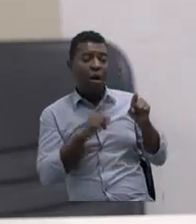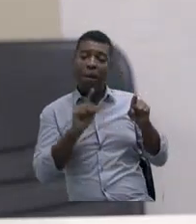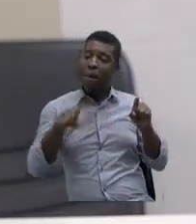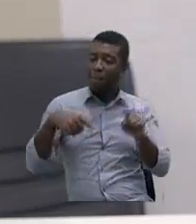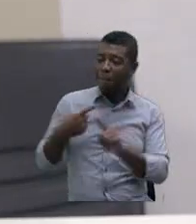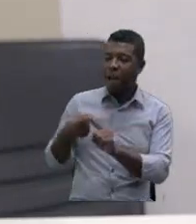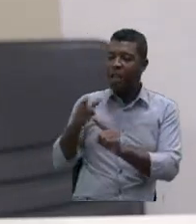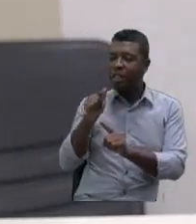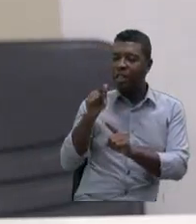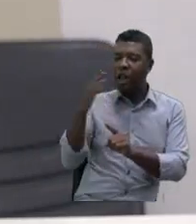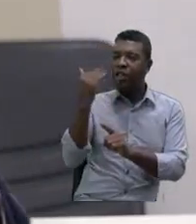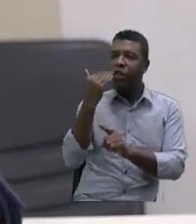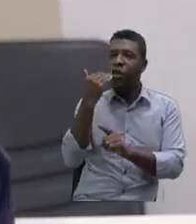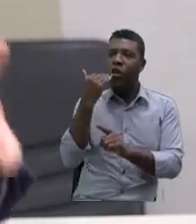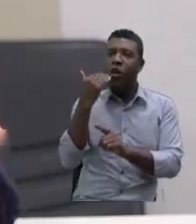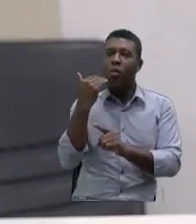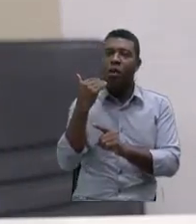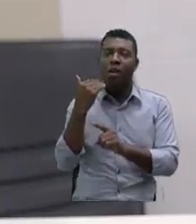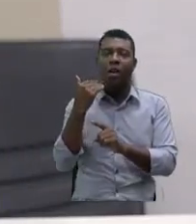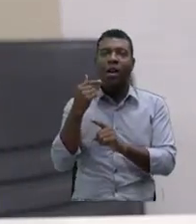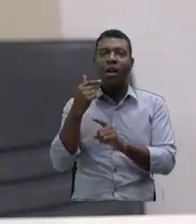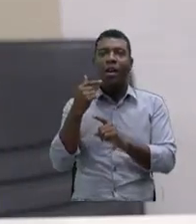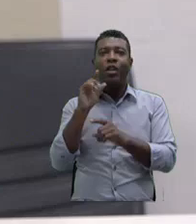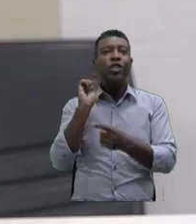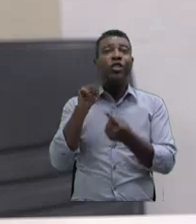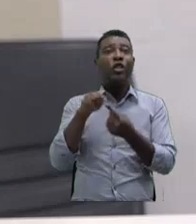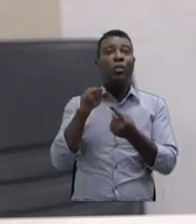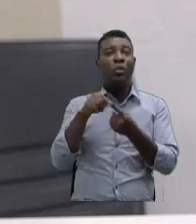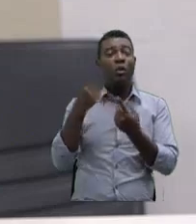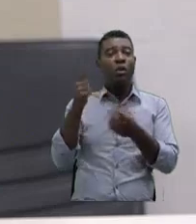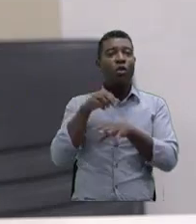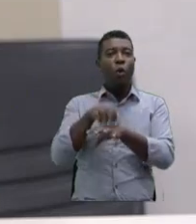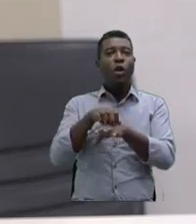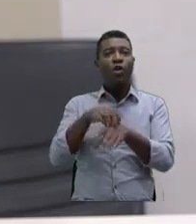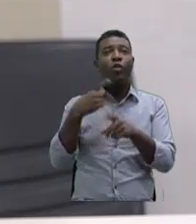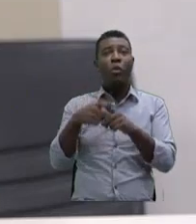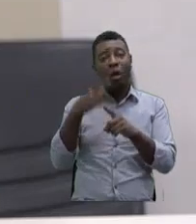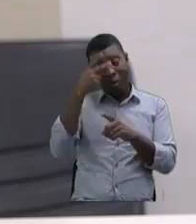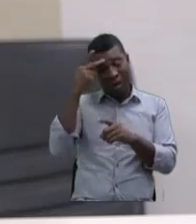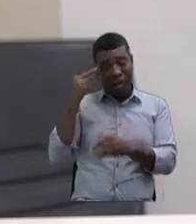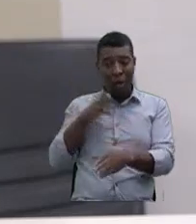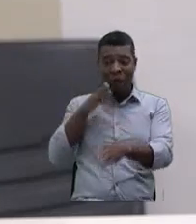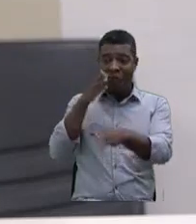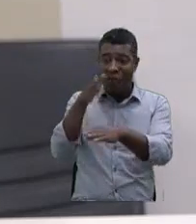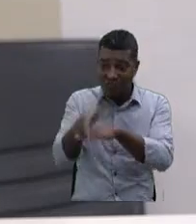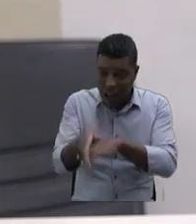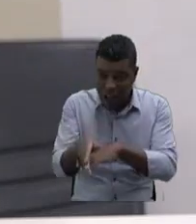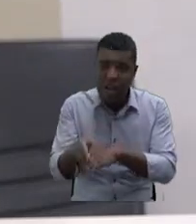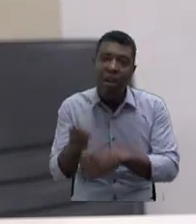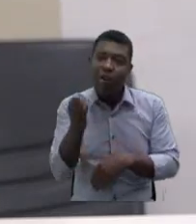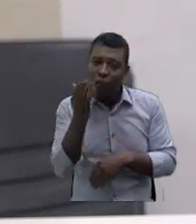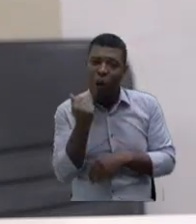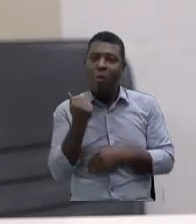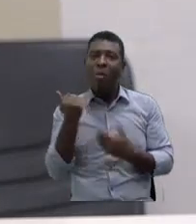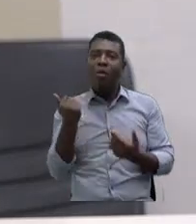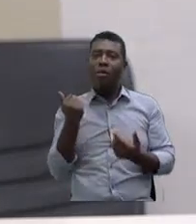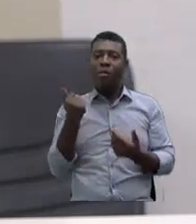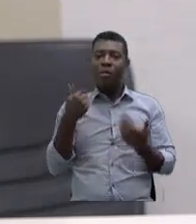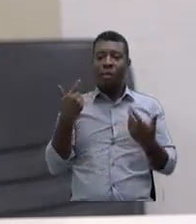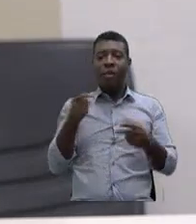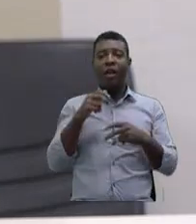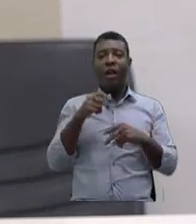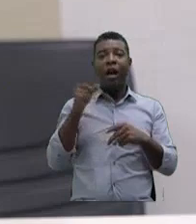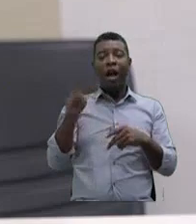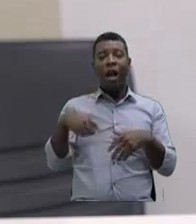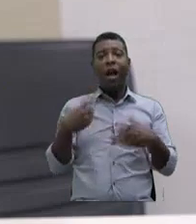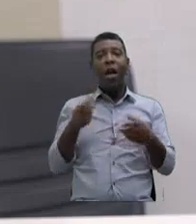grande ativo de atração de turistas, porque todo lugar que a pessoa vai, ela come, e nós temos uma cozinha diferenciada, que, aliás, o